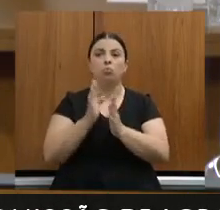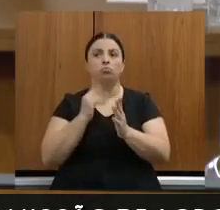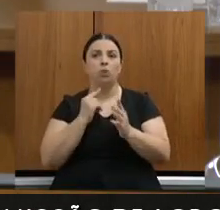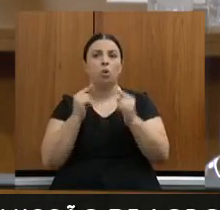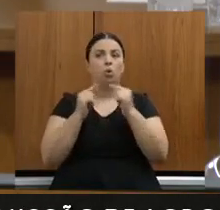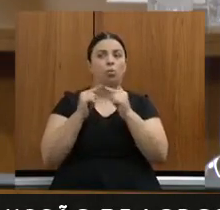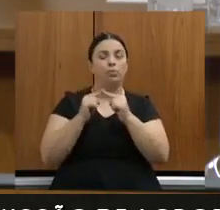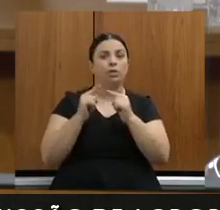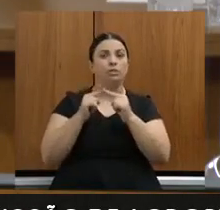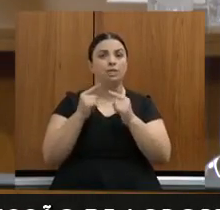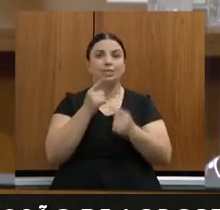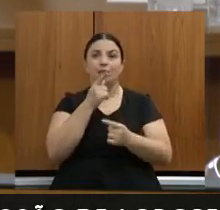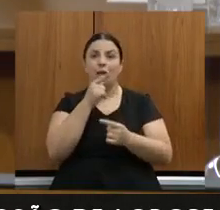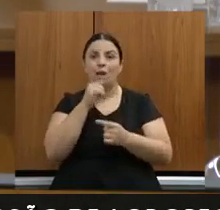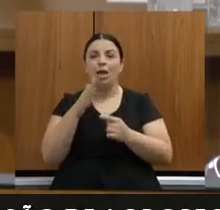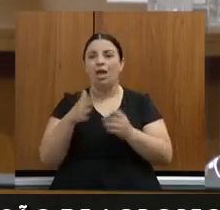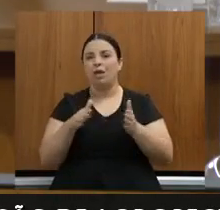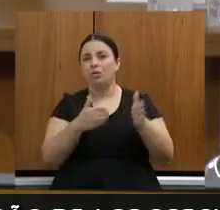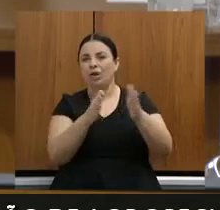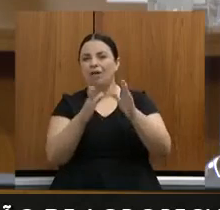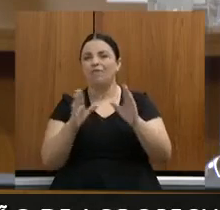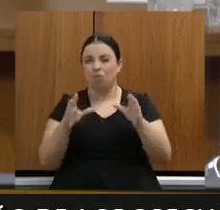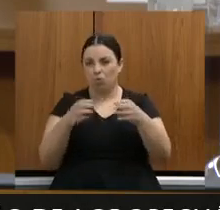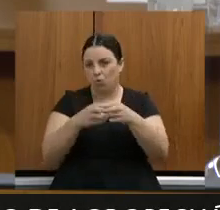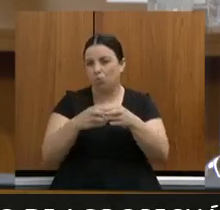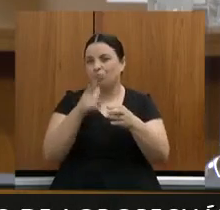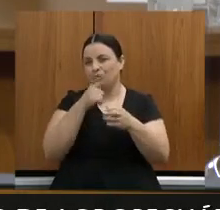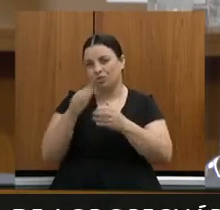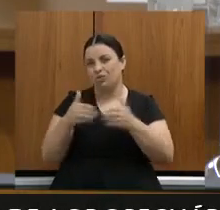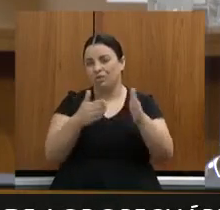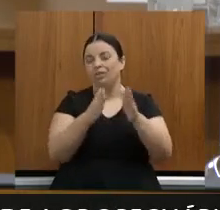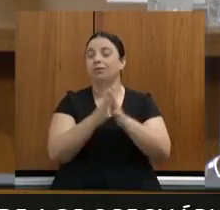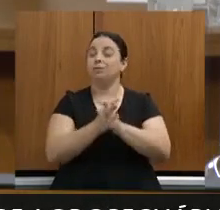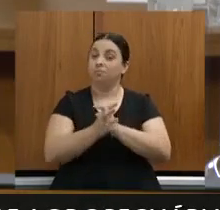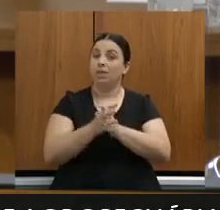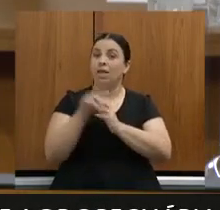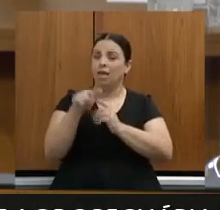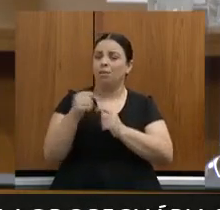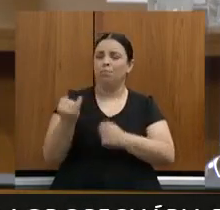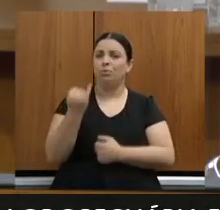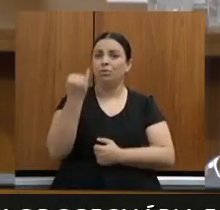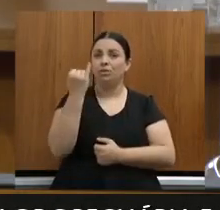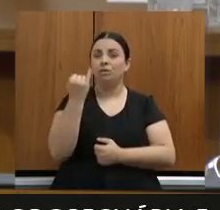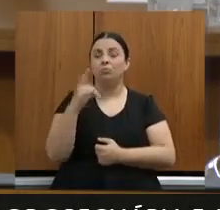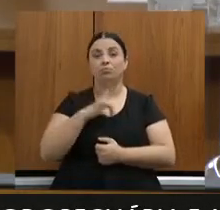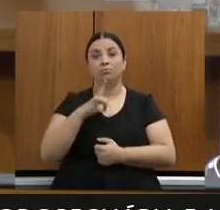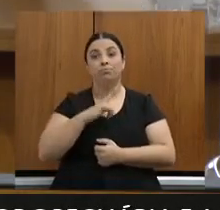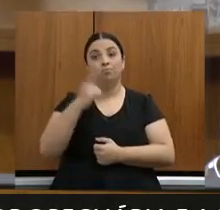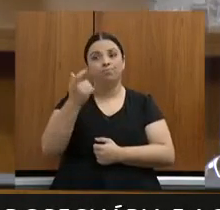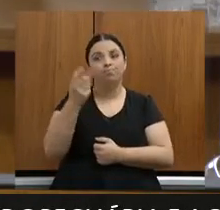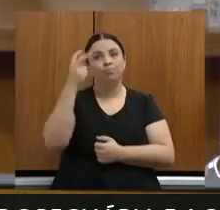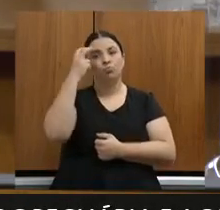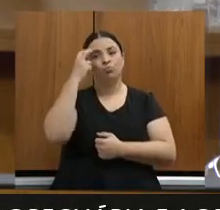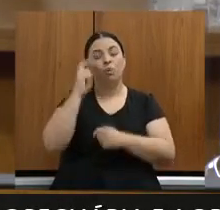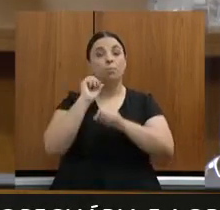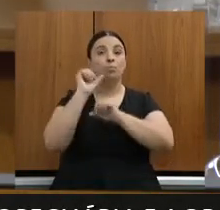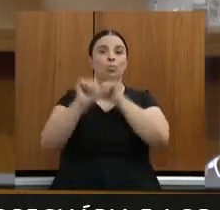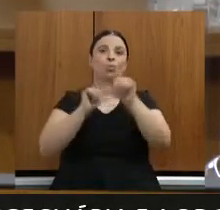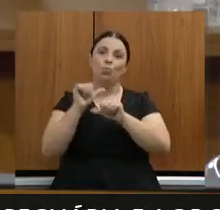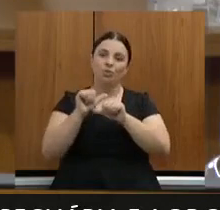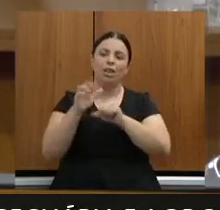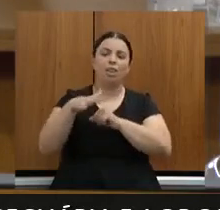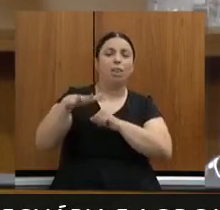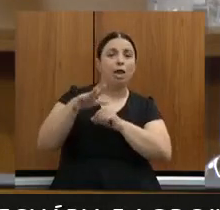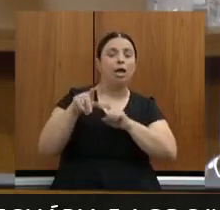é um caminho muito importante para que tem uma mudança de cultura no setor Rural uma mudança